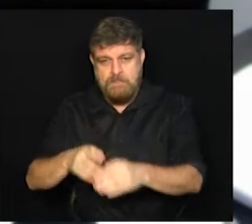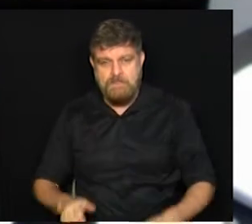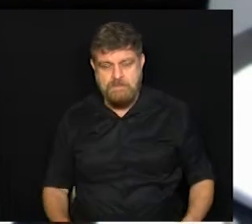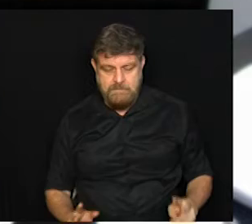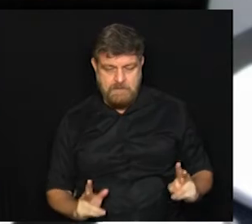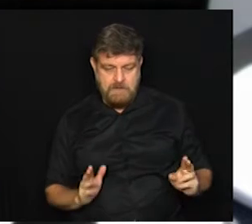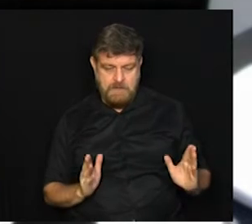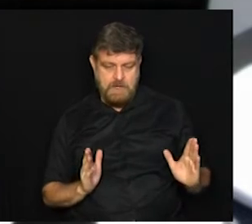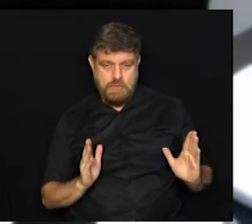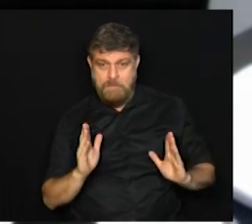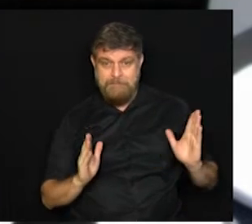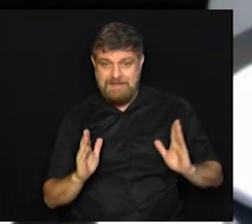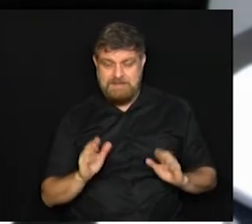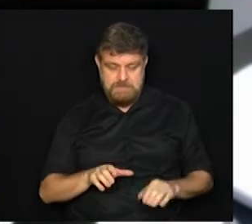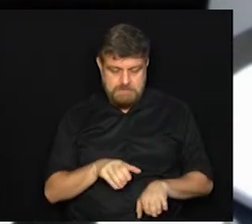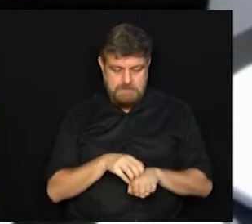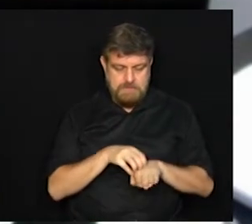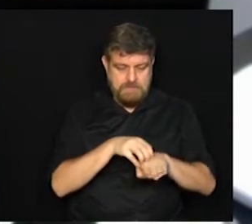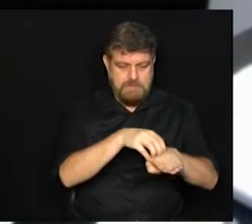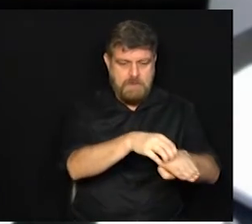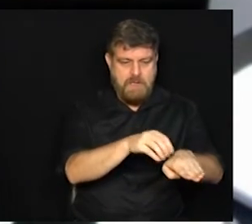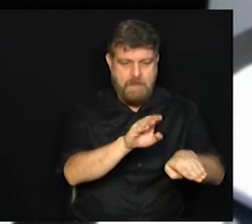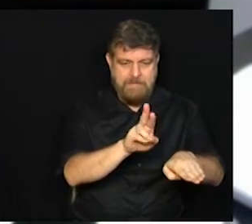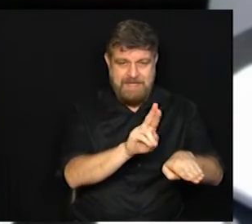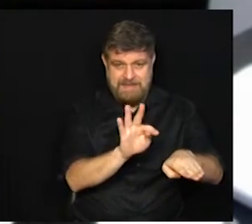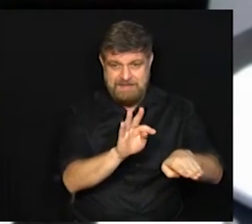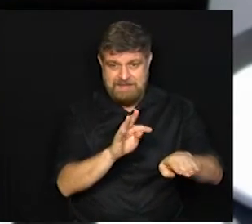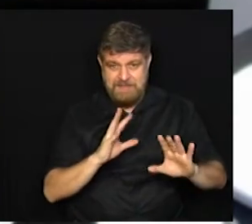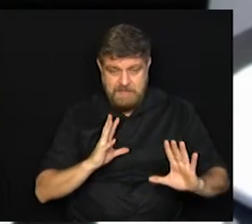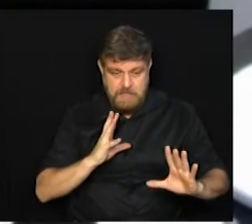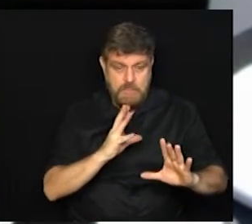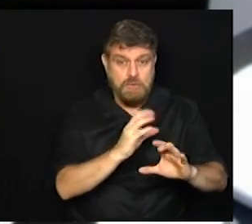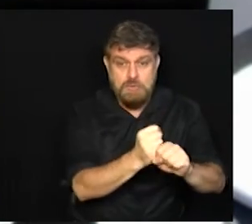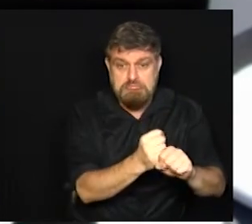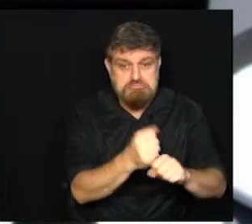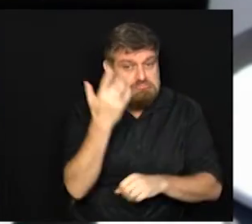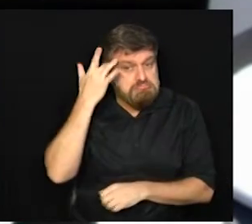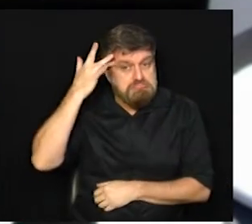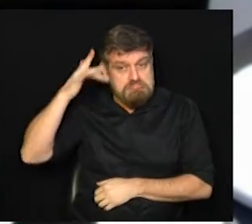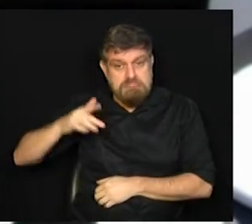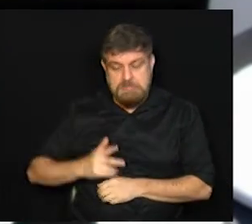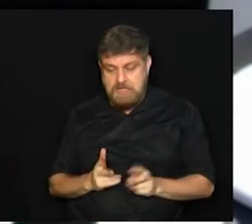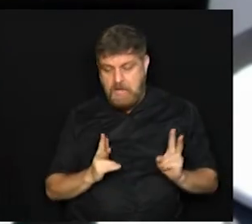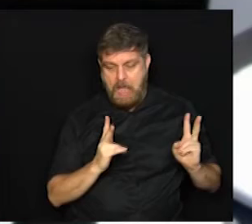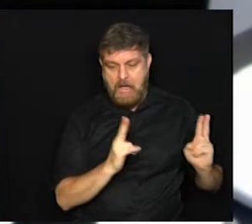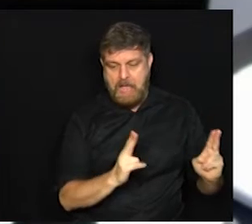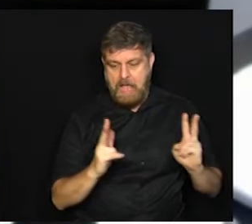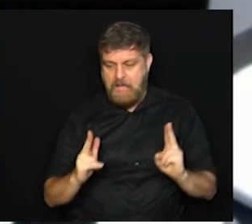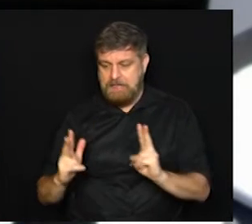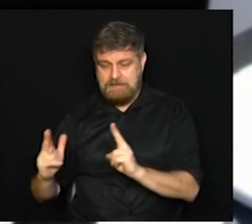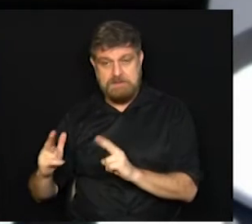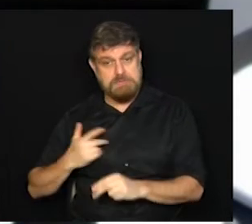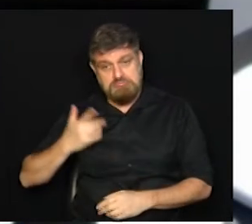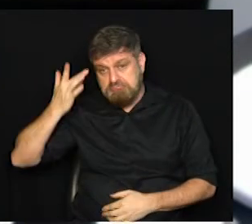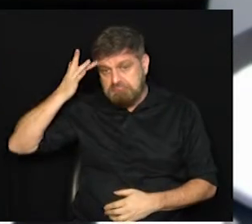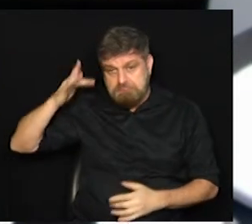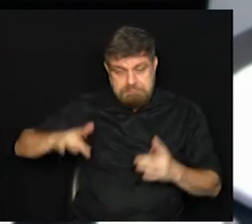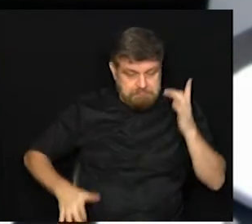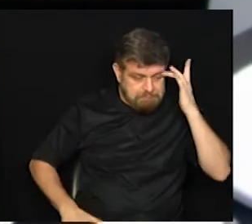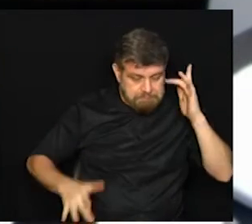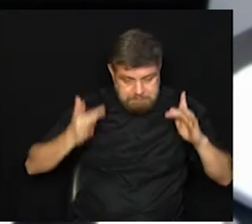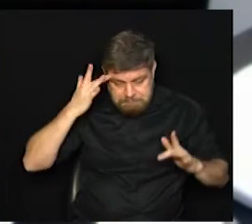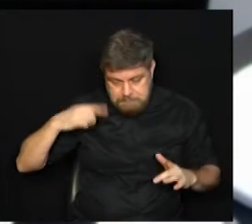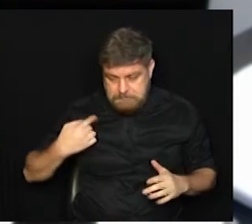do BRT. Vai ser no BRT todo? Não sei. Vai ser em alguns trechos? Não sei. Nós estamos